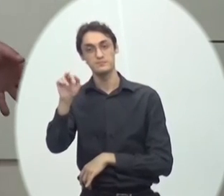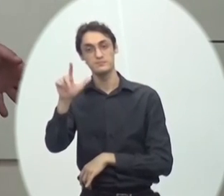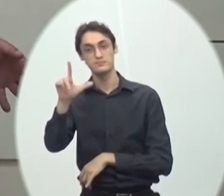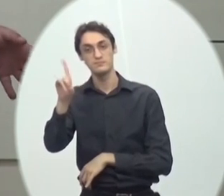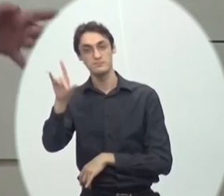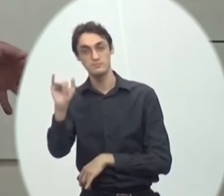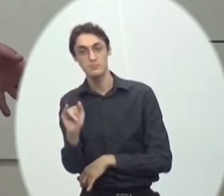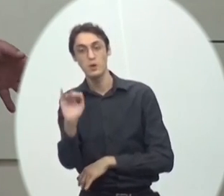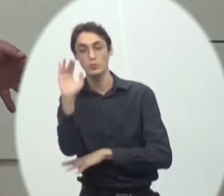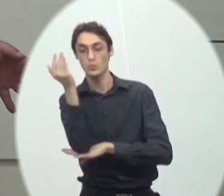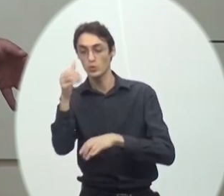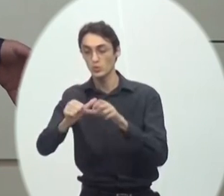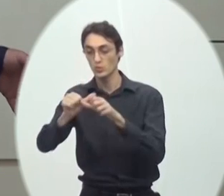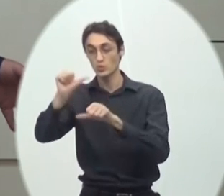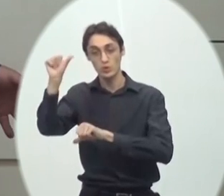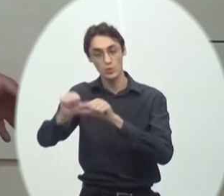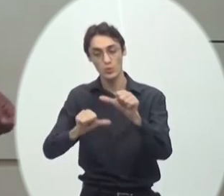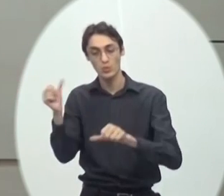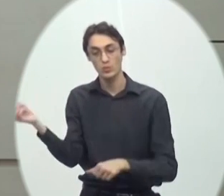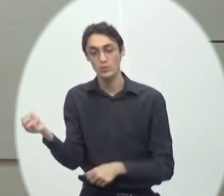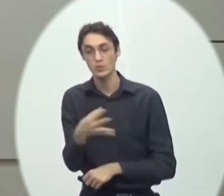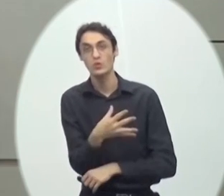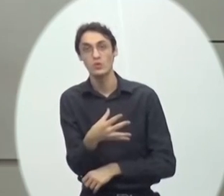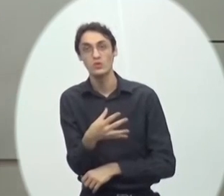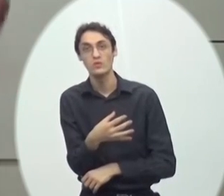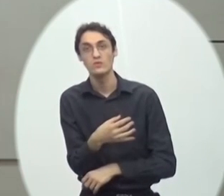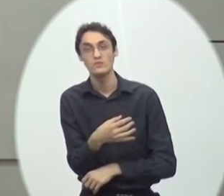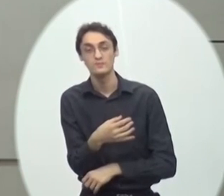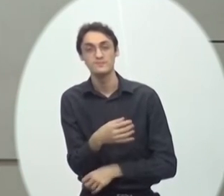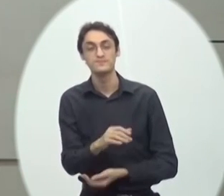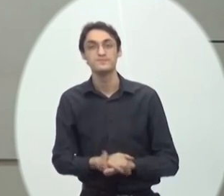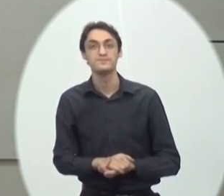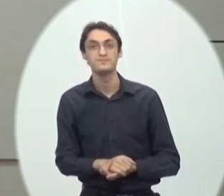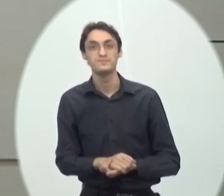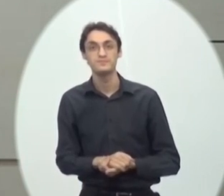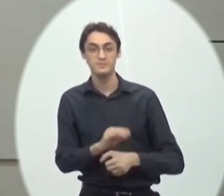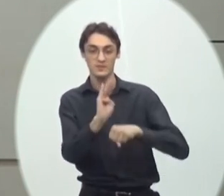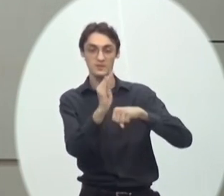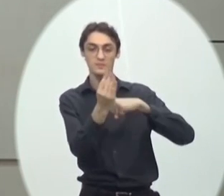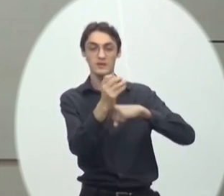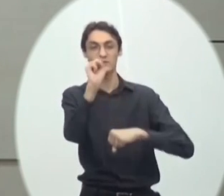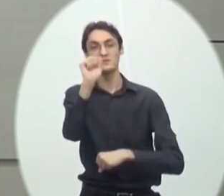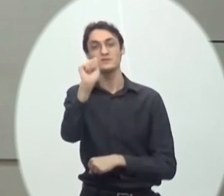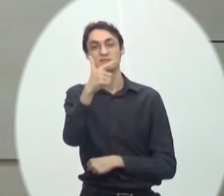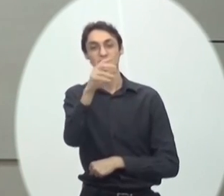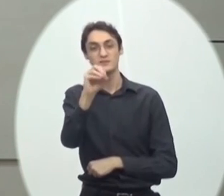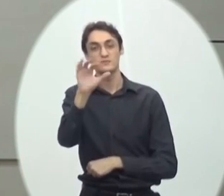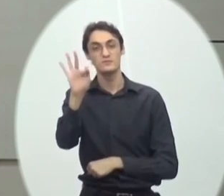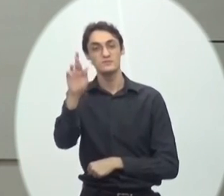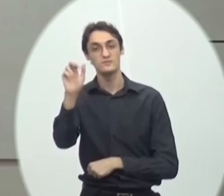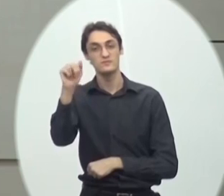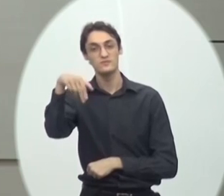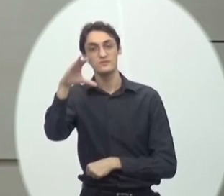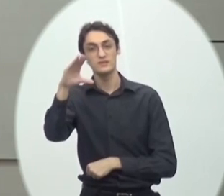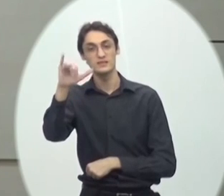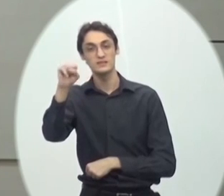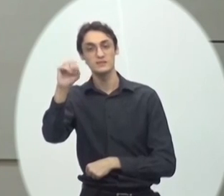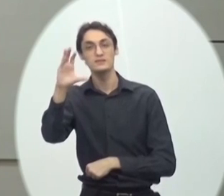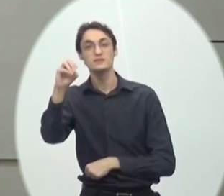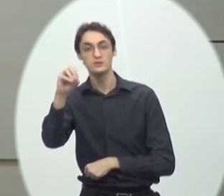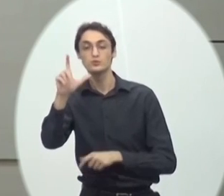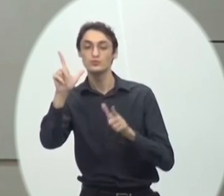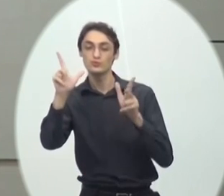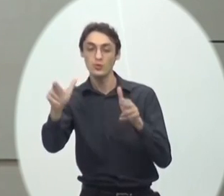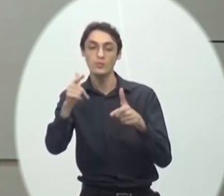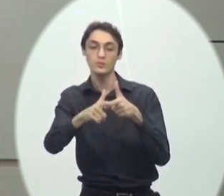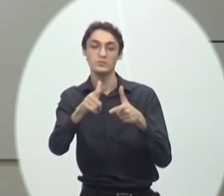botaram o outro do lado para não cair no bairro São Francisco. A gente tem esse mesmo problema,